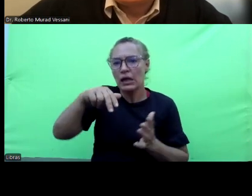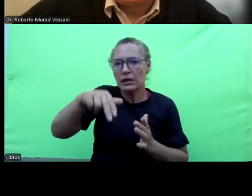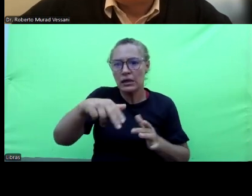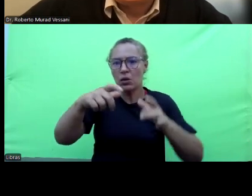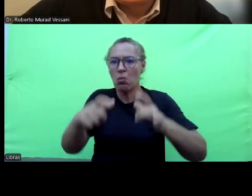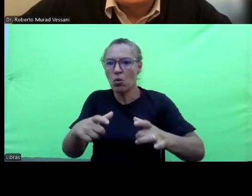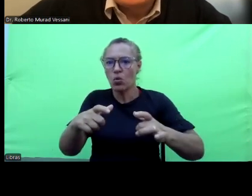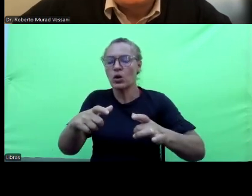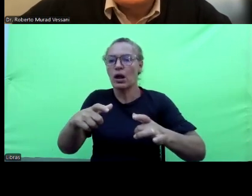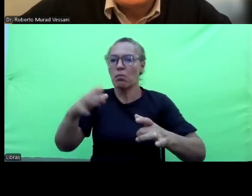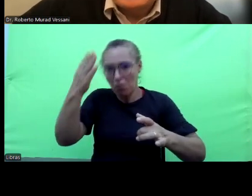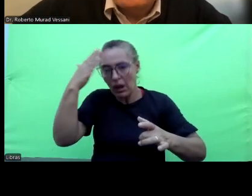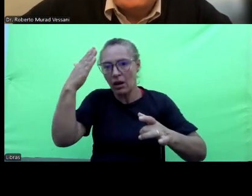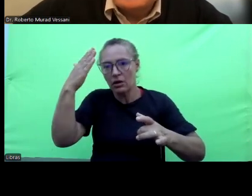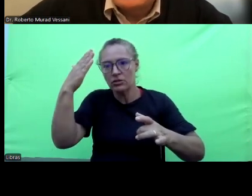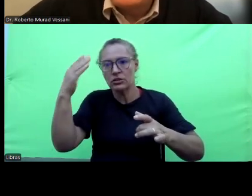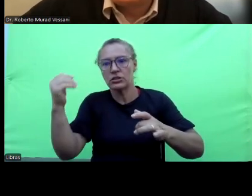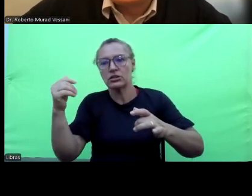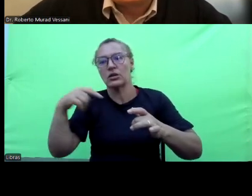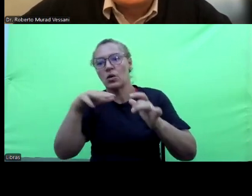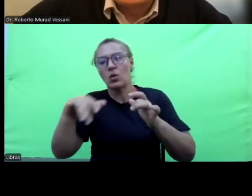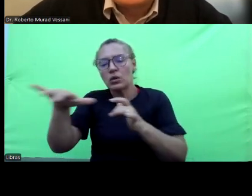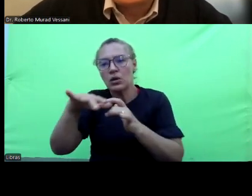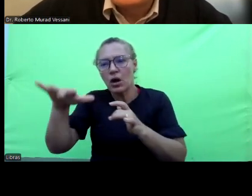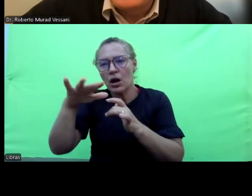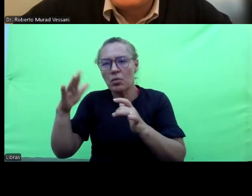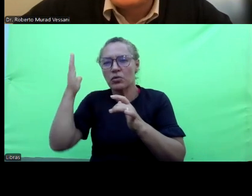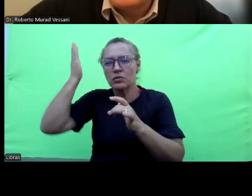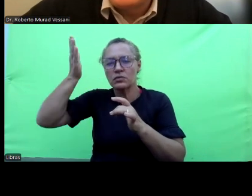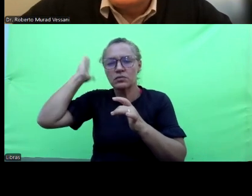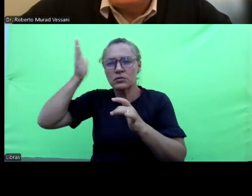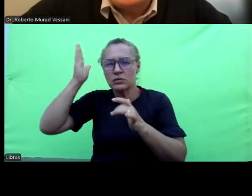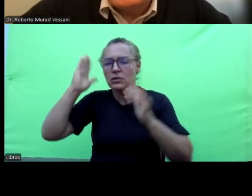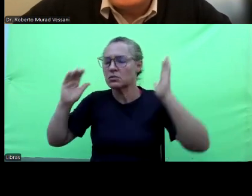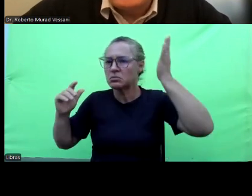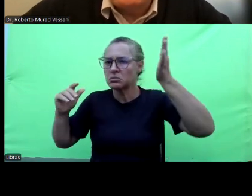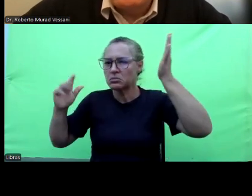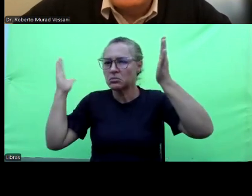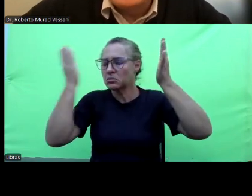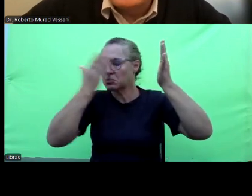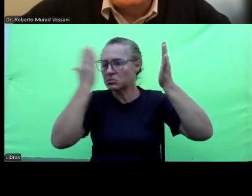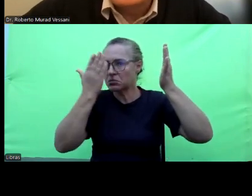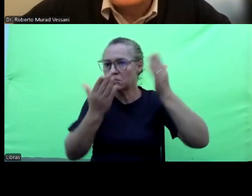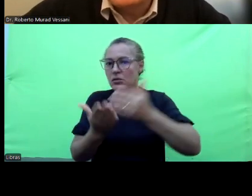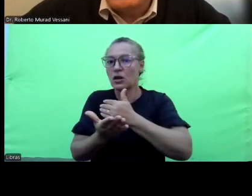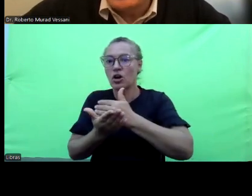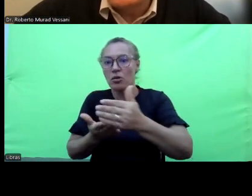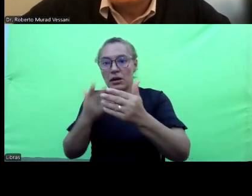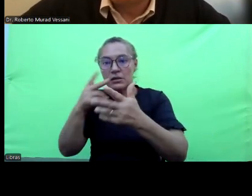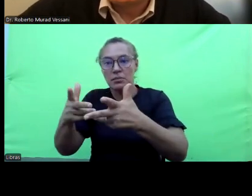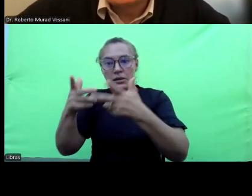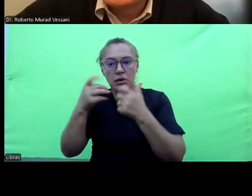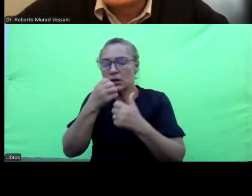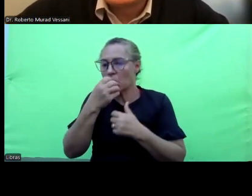onde o campo de visão é comprometido, né? Começa a ter acidentes e percebe que tem alguma coisa que não está certa e vai